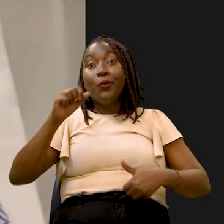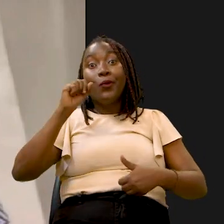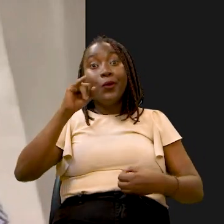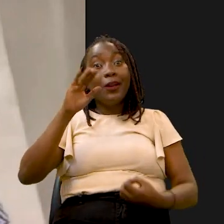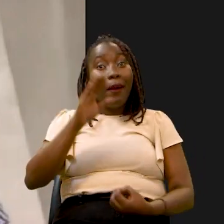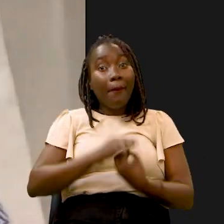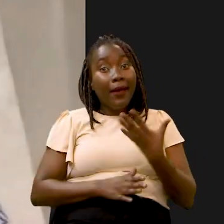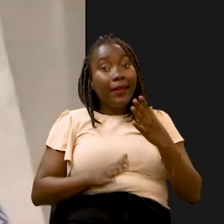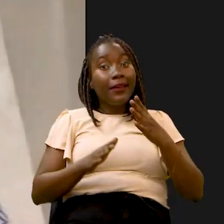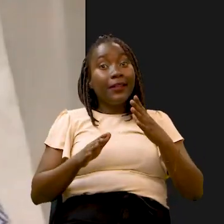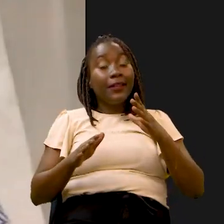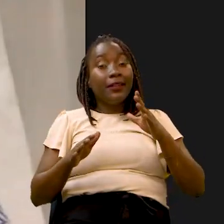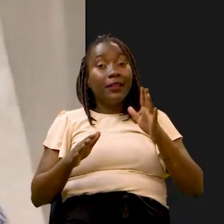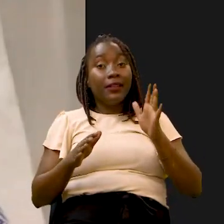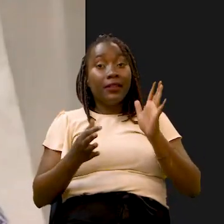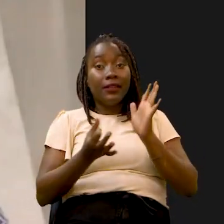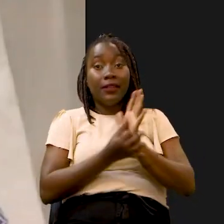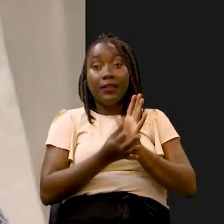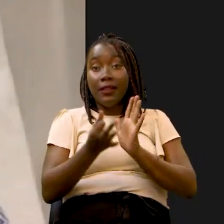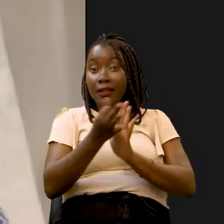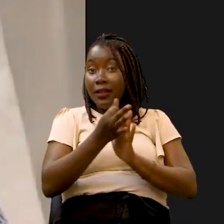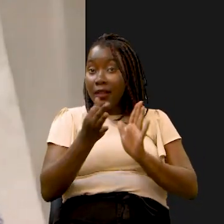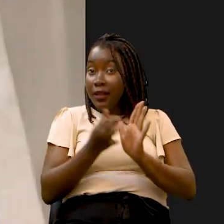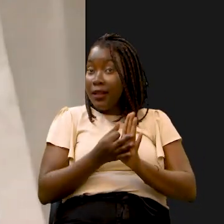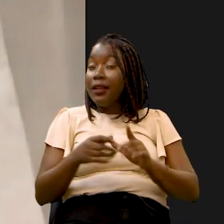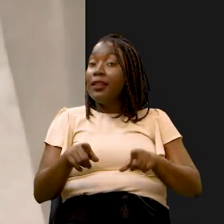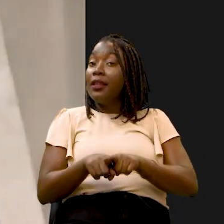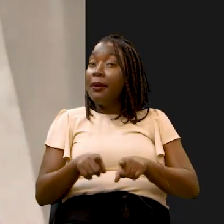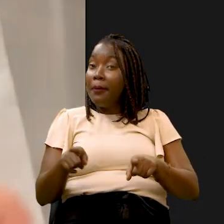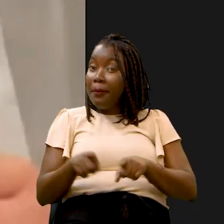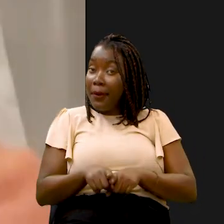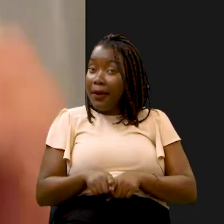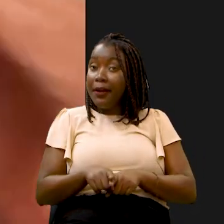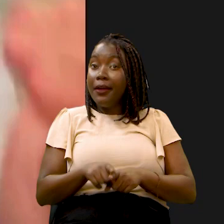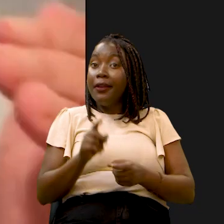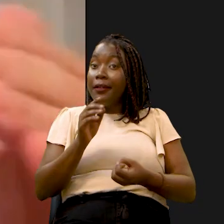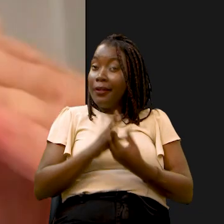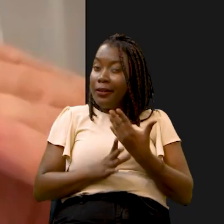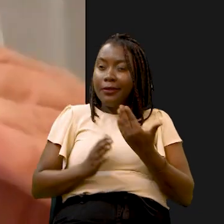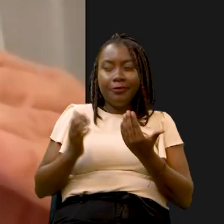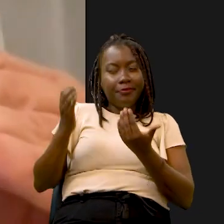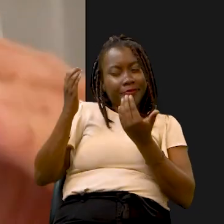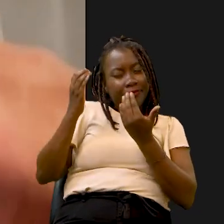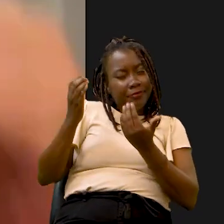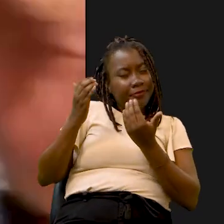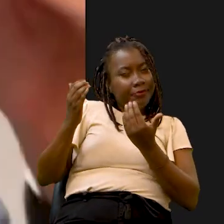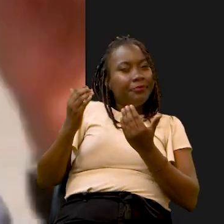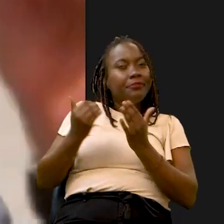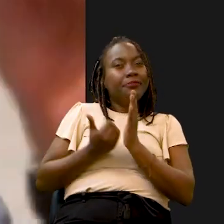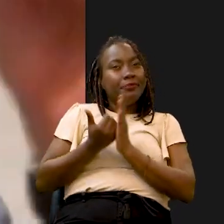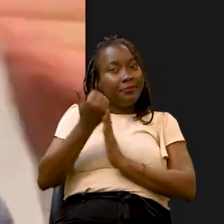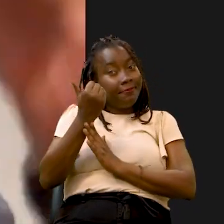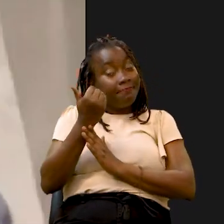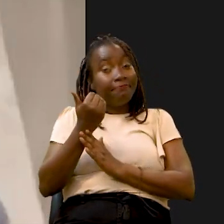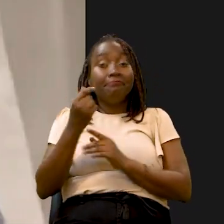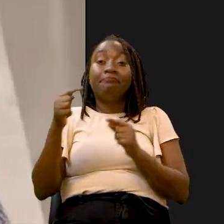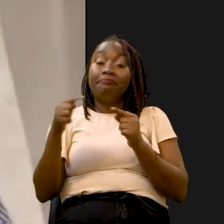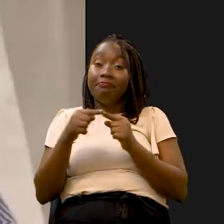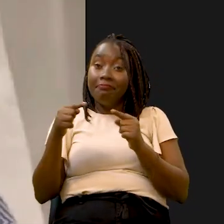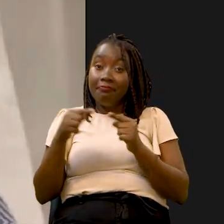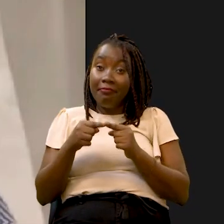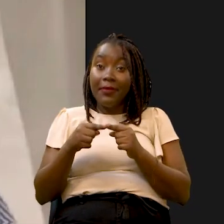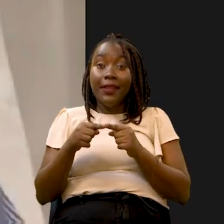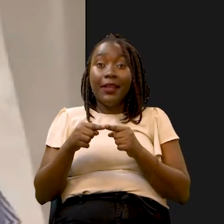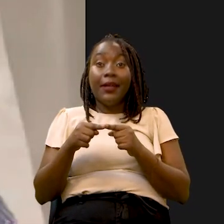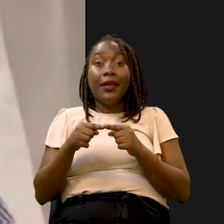algumas áreas do corpo em que o aparecimento de pintas também suscita um grau de